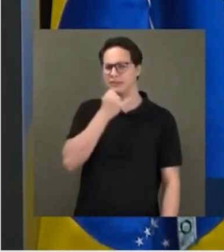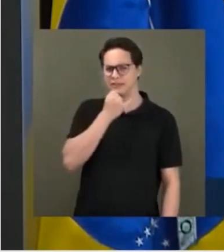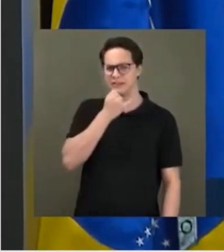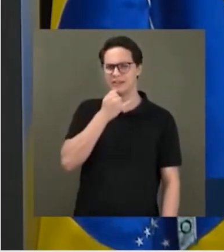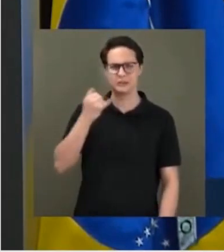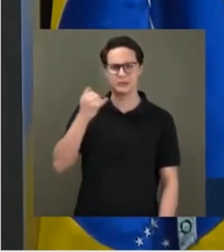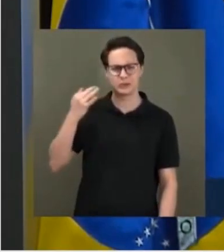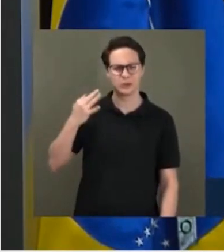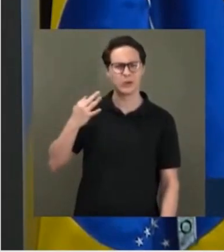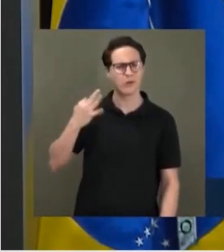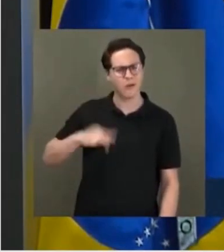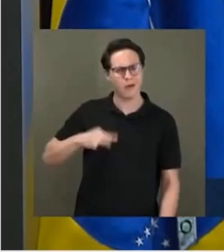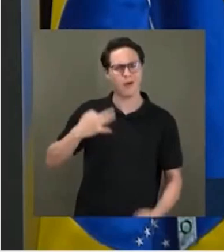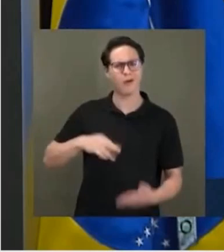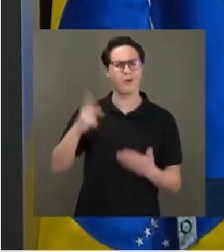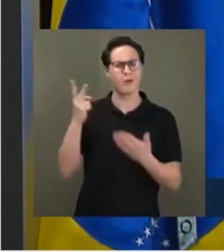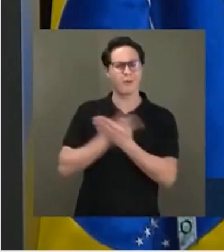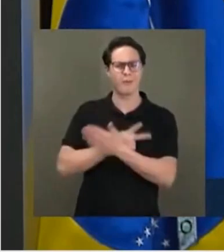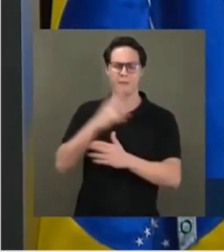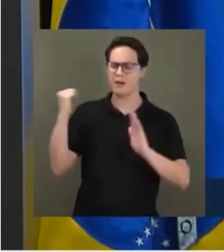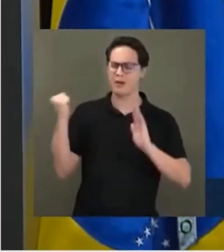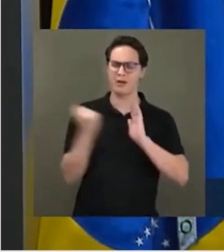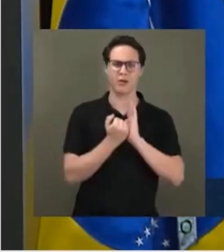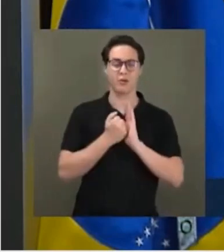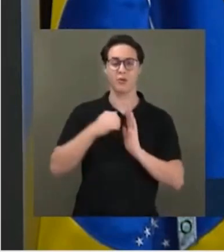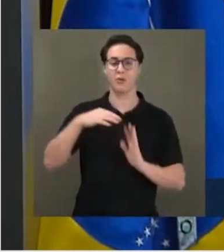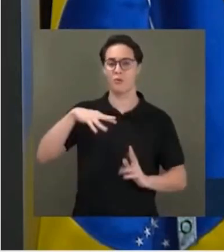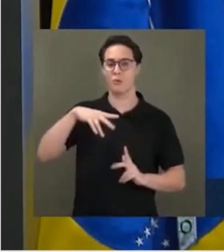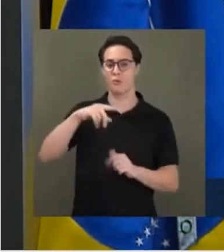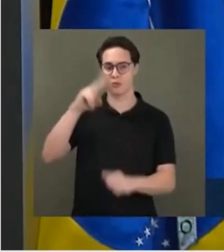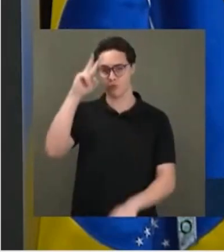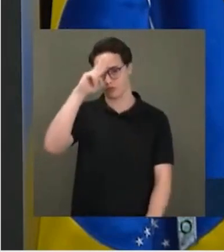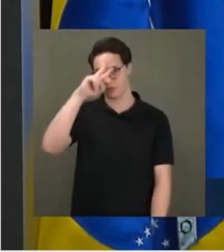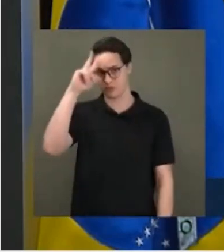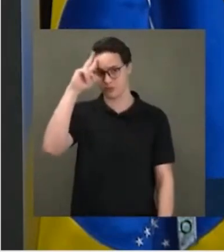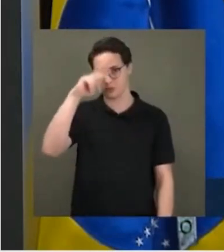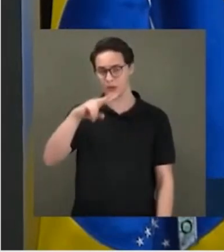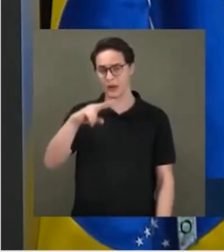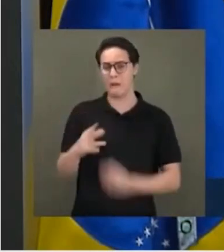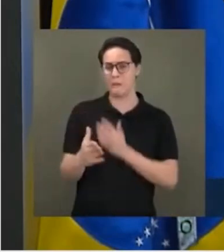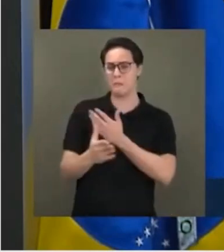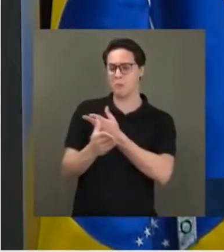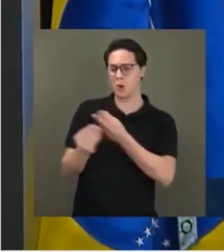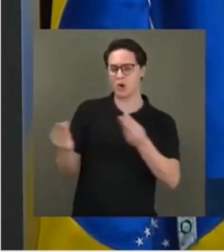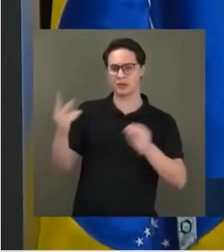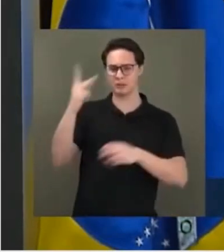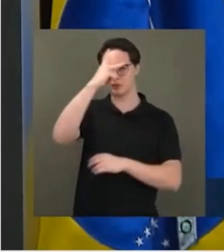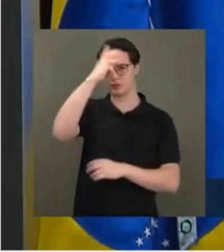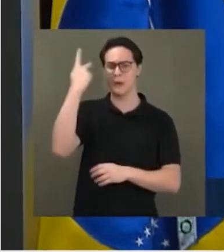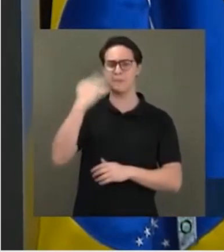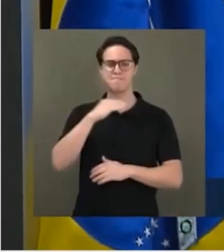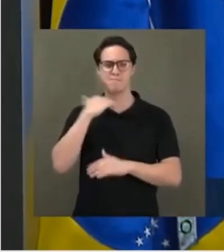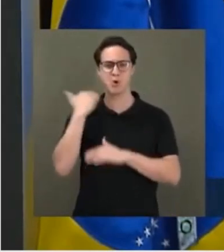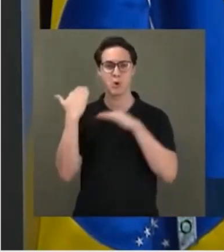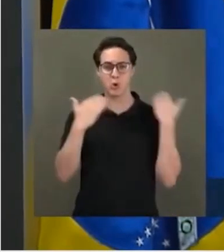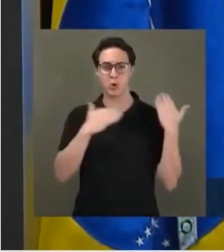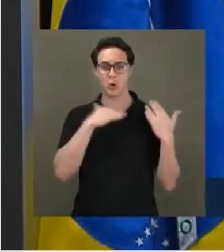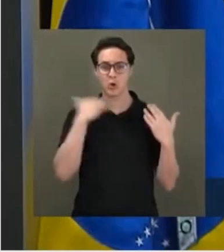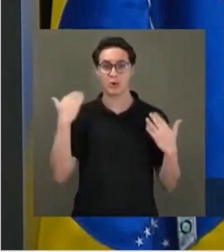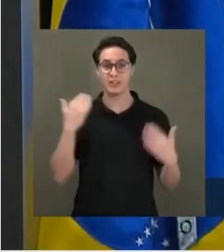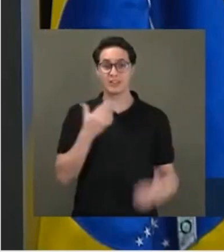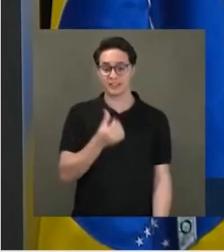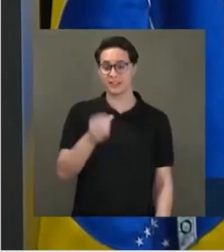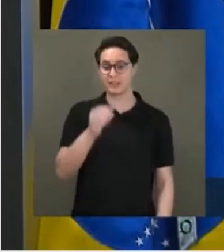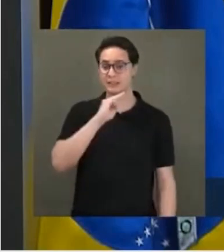Dolorosos da história da humanidade onde milhões de pessoas incluindo 6